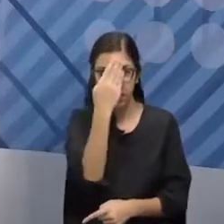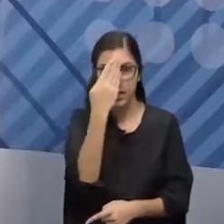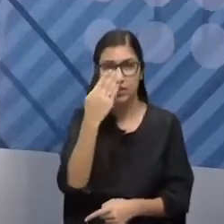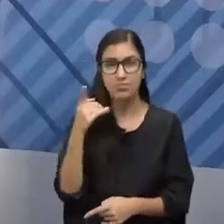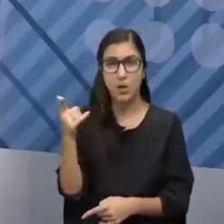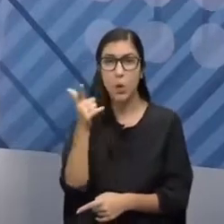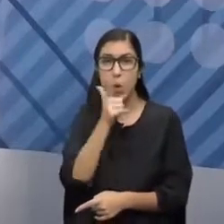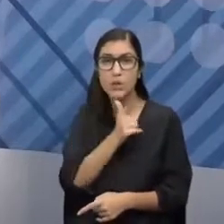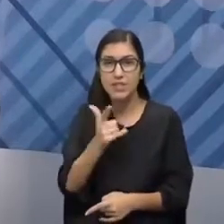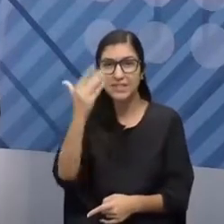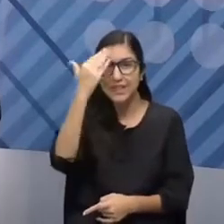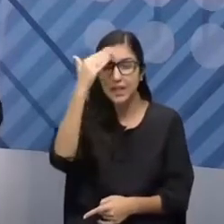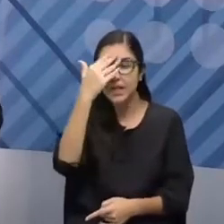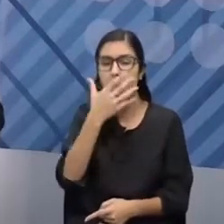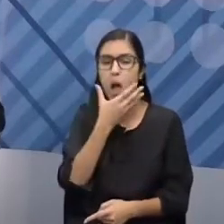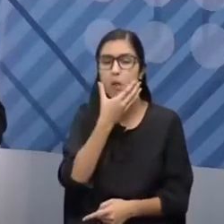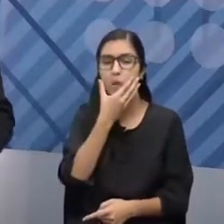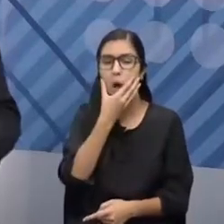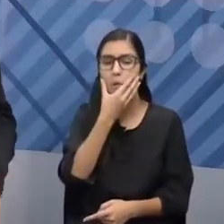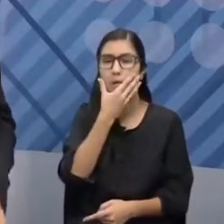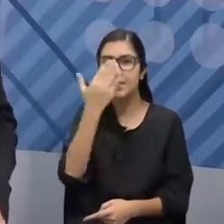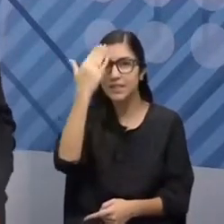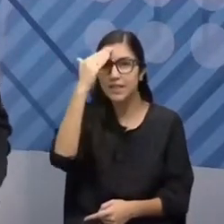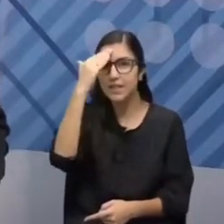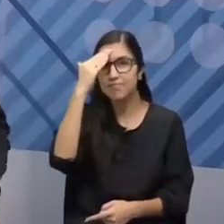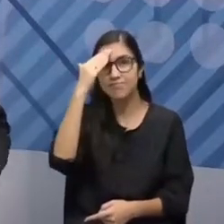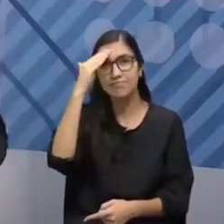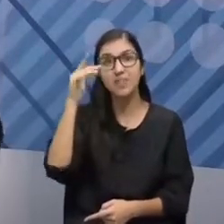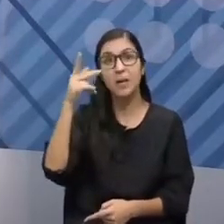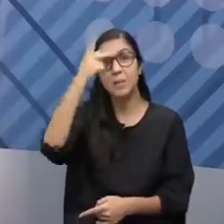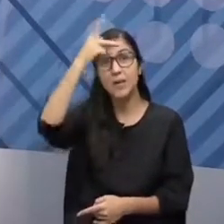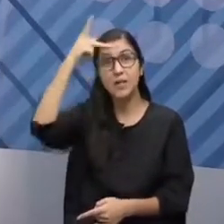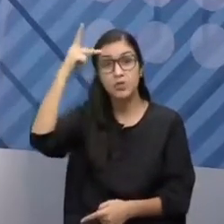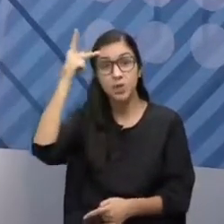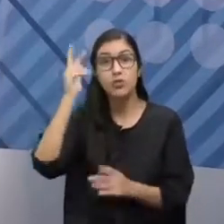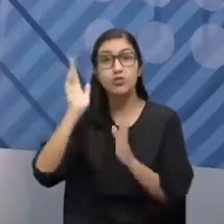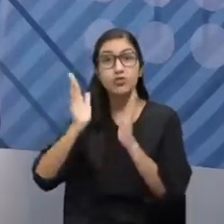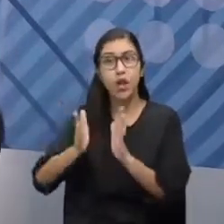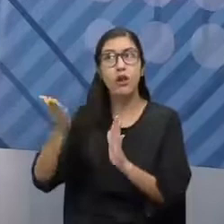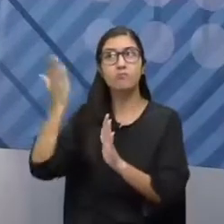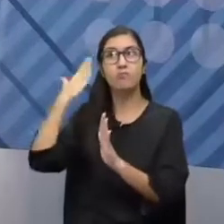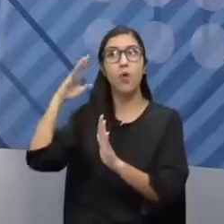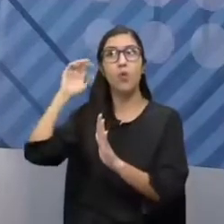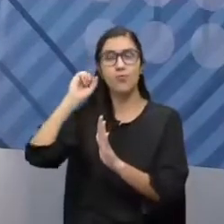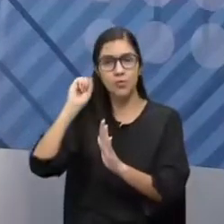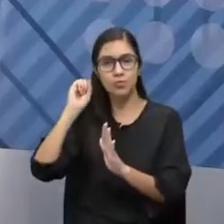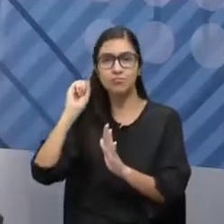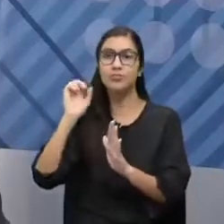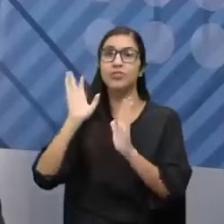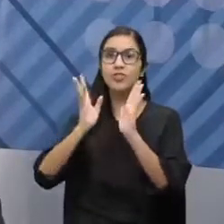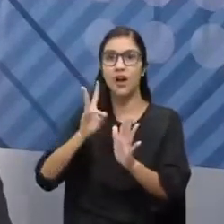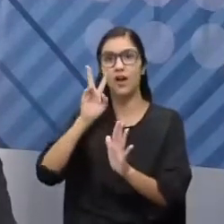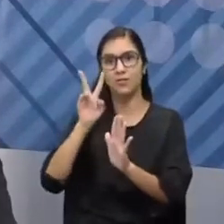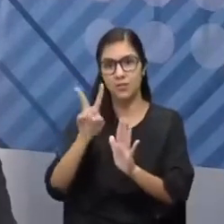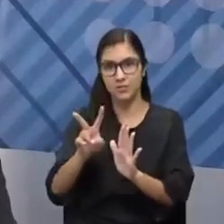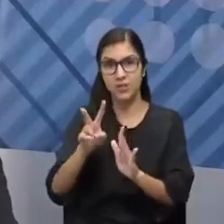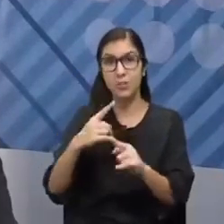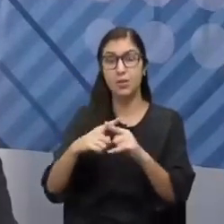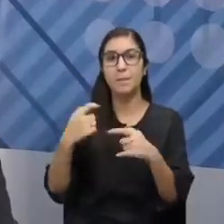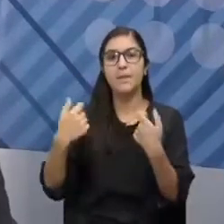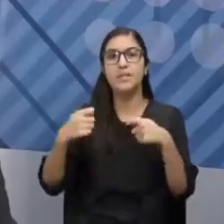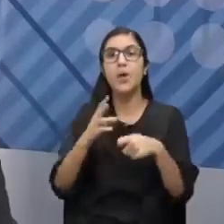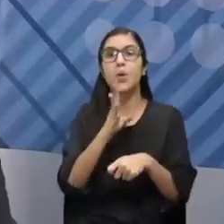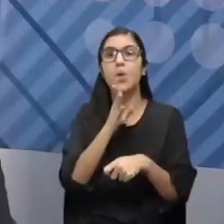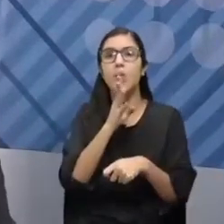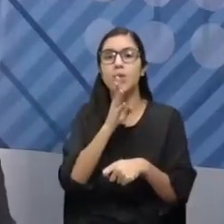conseguir entender o que o outro fala, é só mesmo uma pessoa que já ouviu e já enxergou. Porque ela precisa conhecer